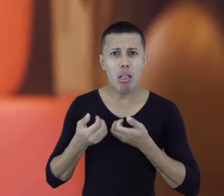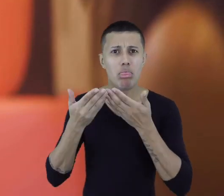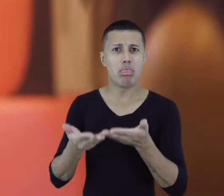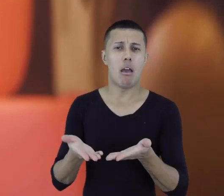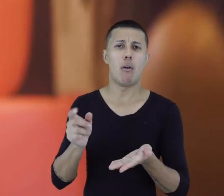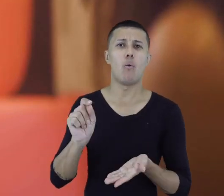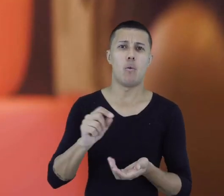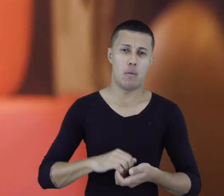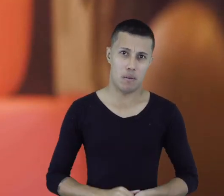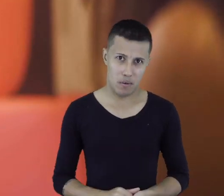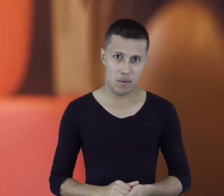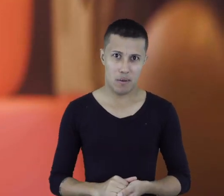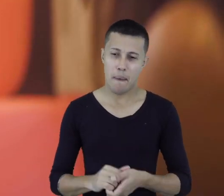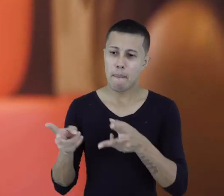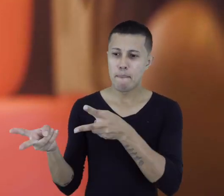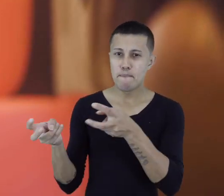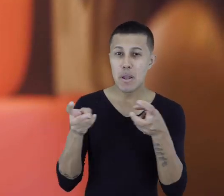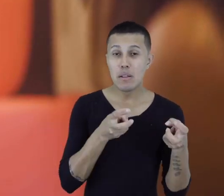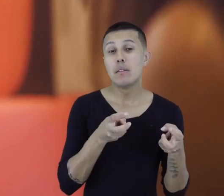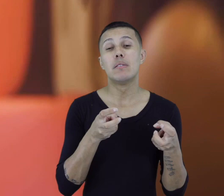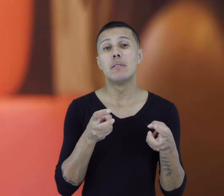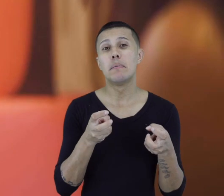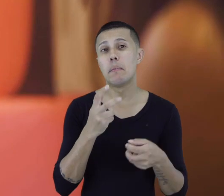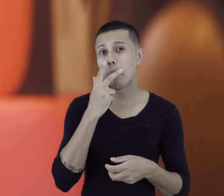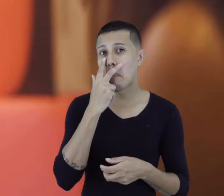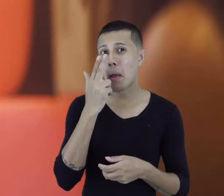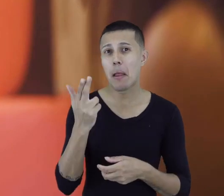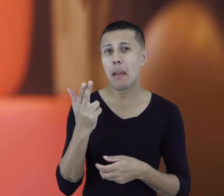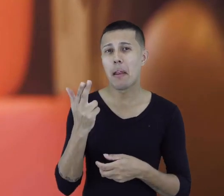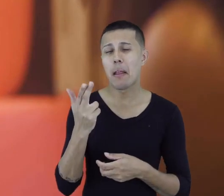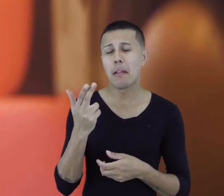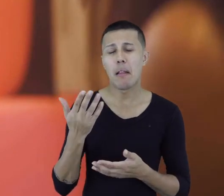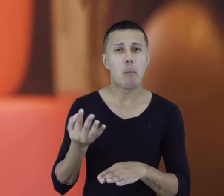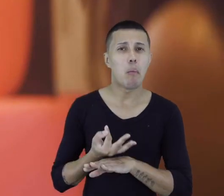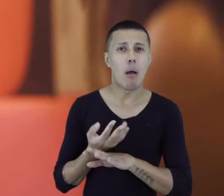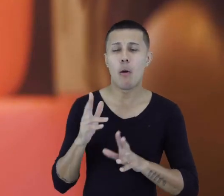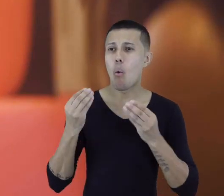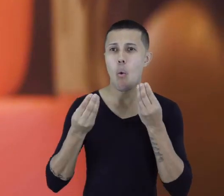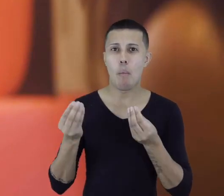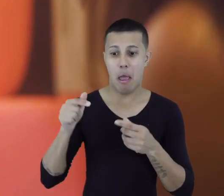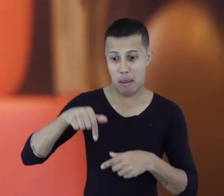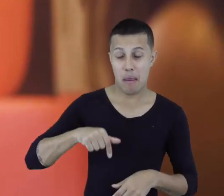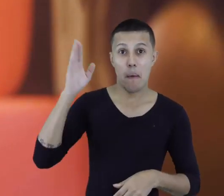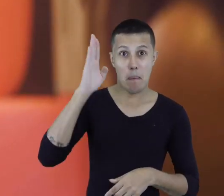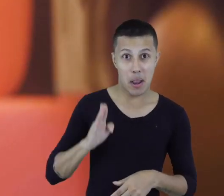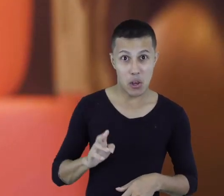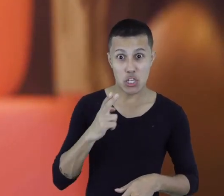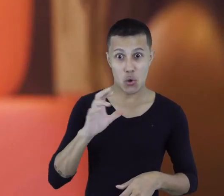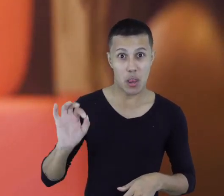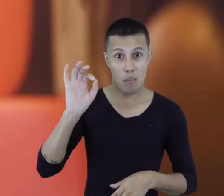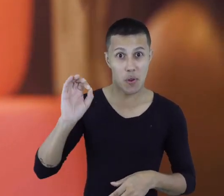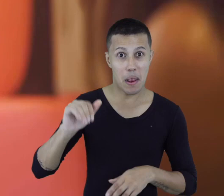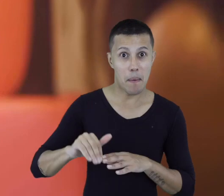trazem até aqui com esse olhar que não é mais sustentável. Porque quando você fala de um país com mais de 50%